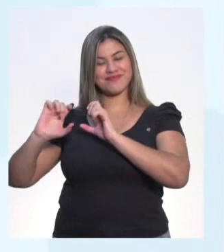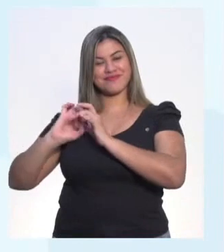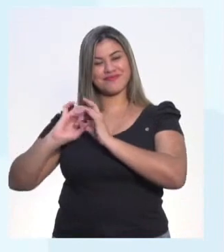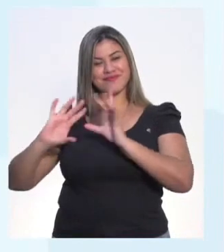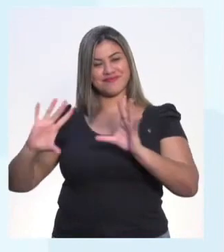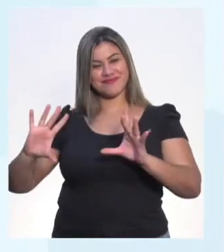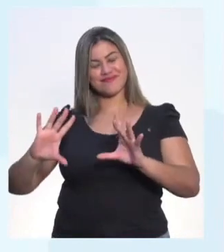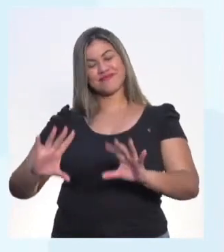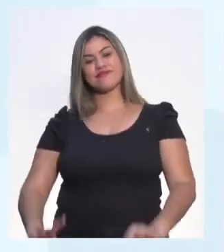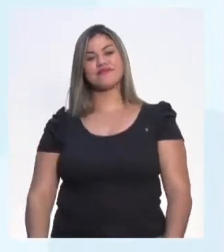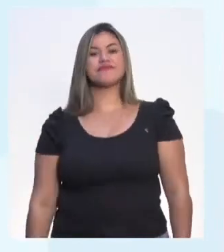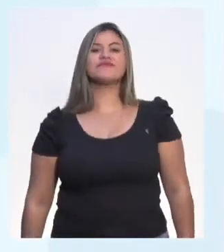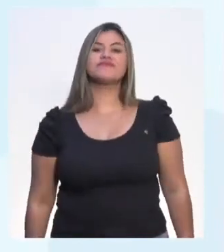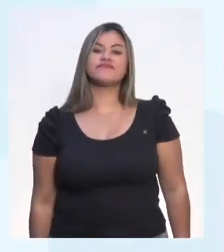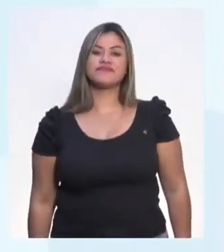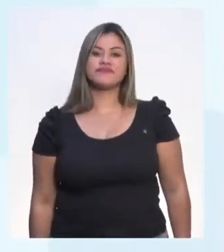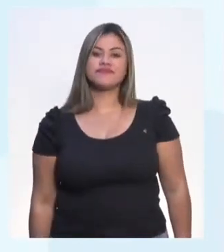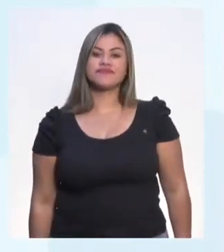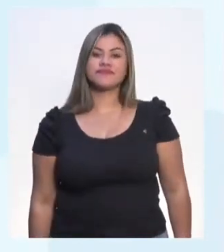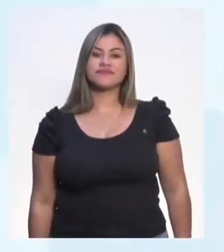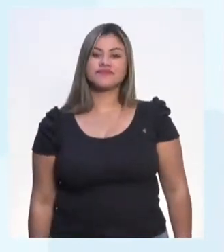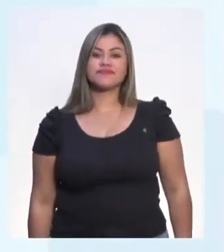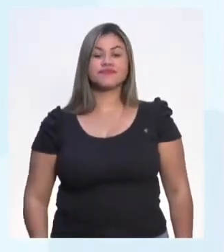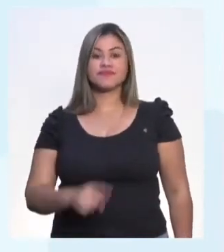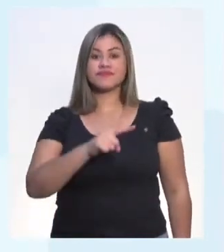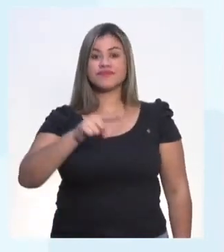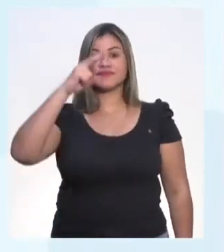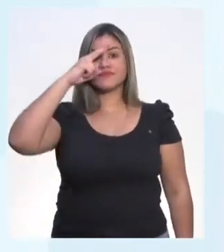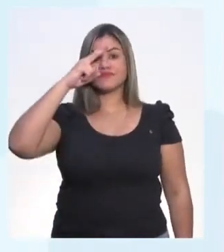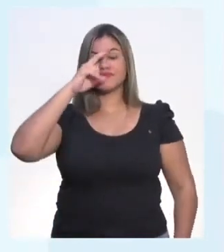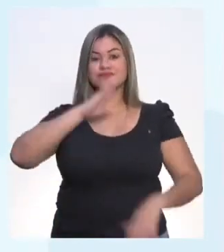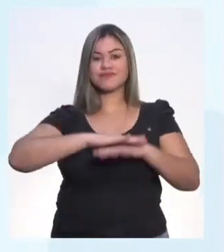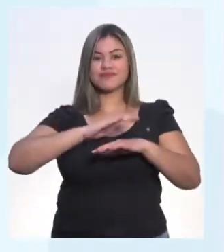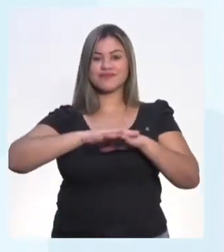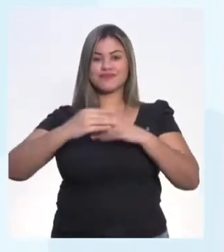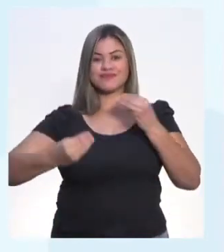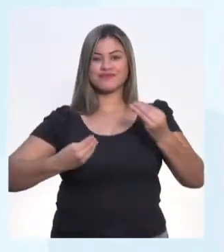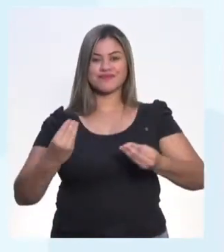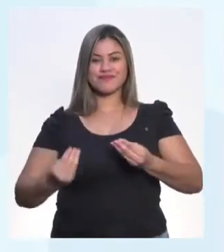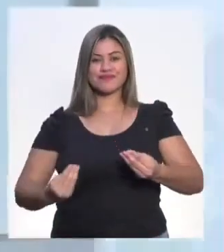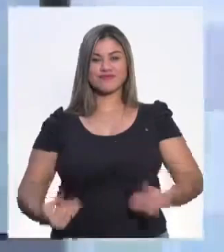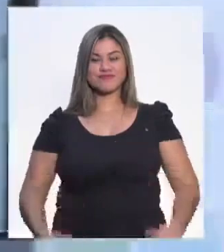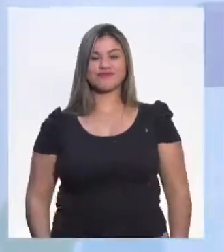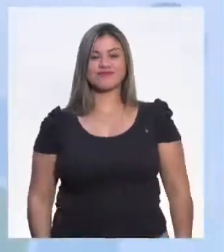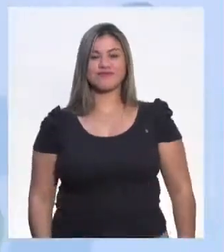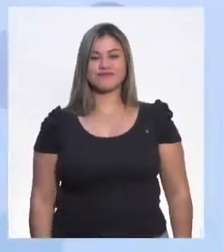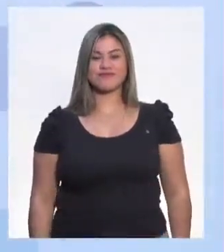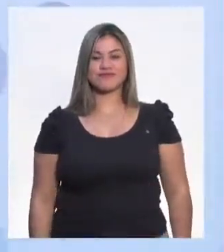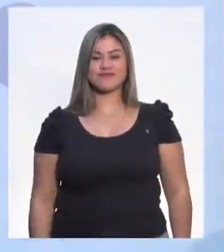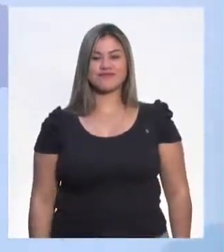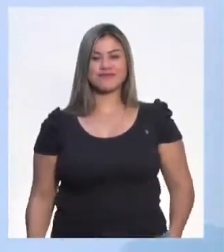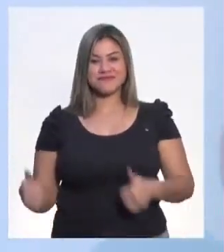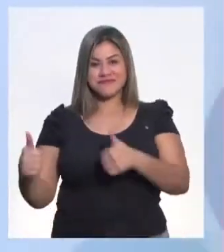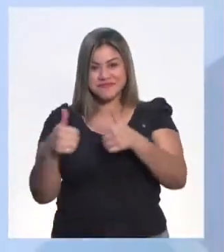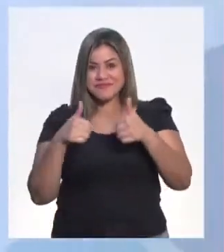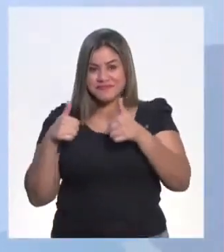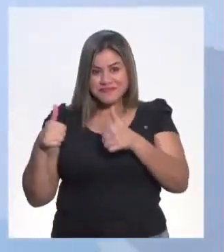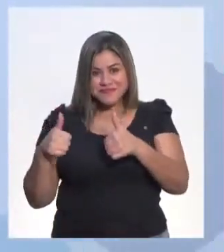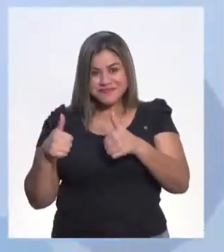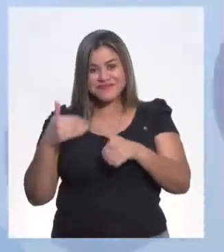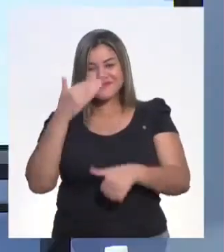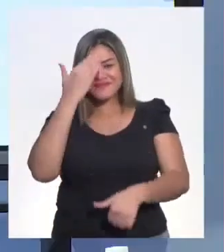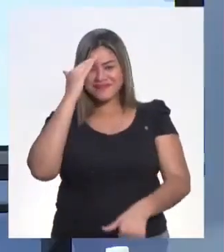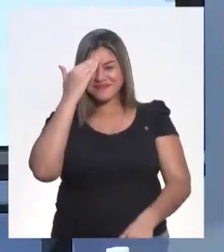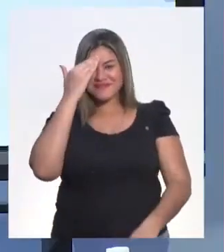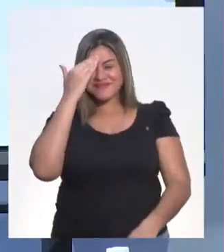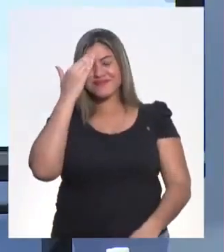da atividade 3, para você lembrar como foi feito, né, pessoal? Tudo bem até aqui?